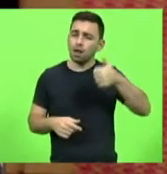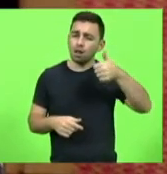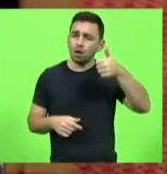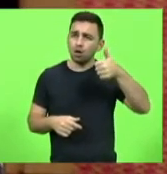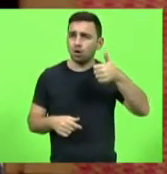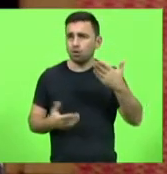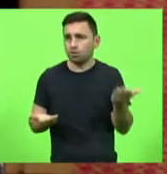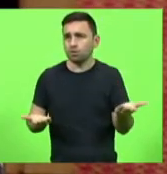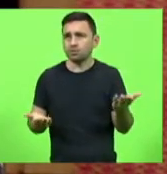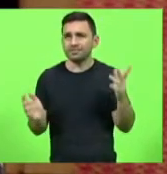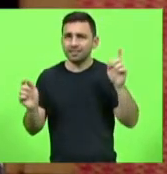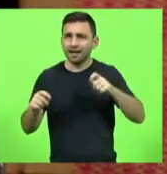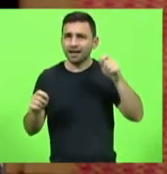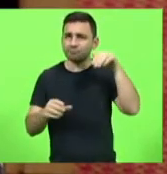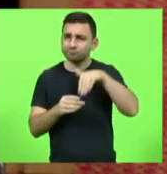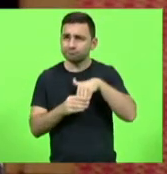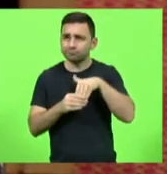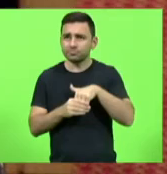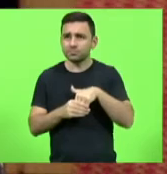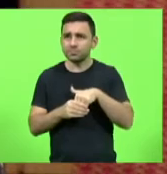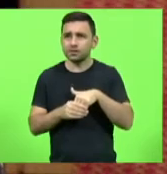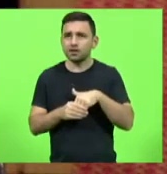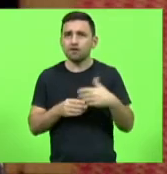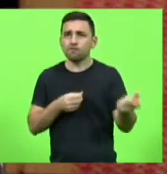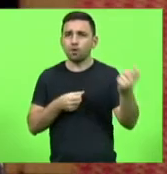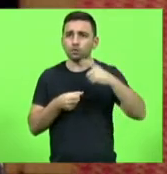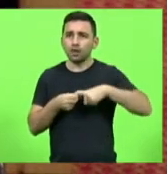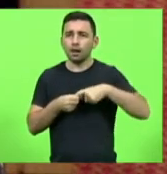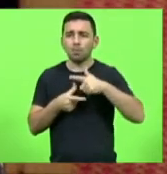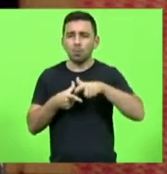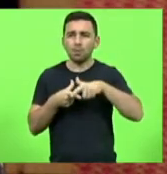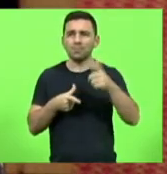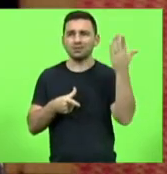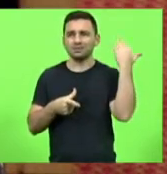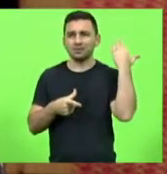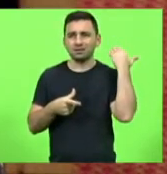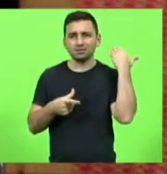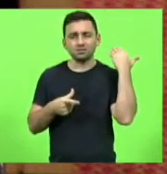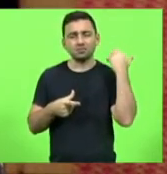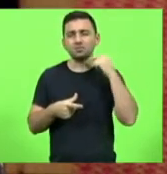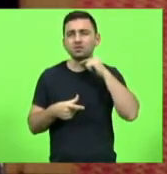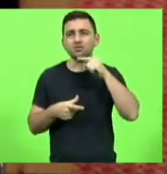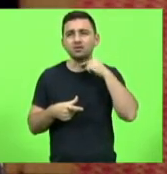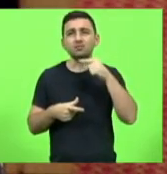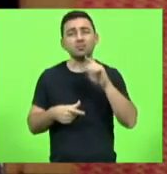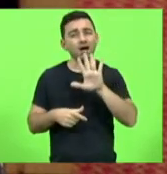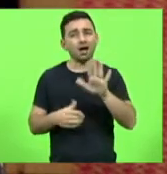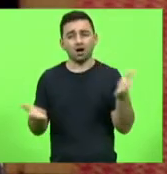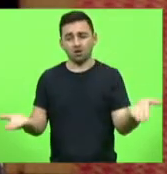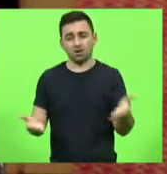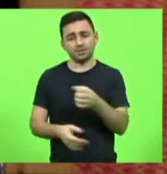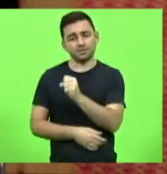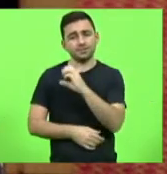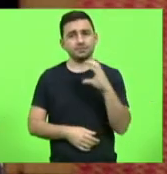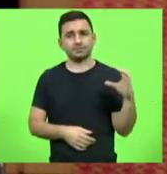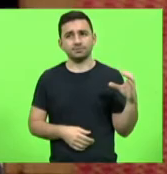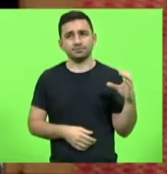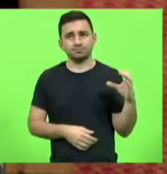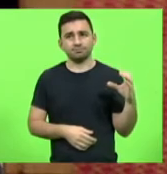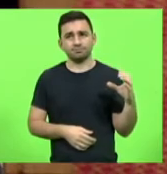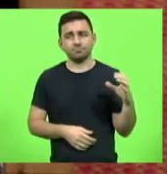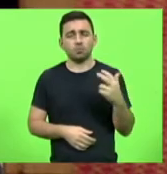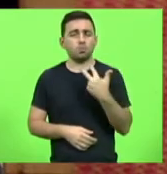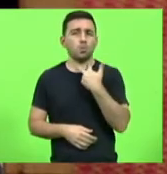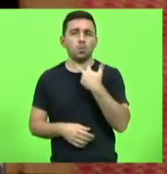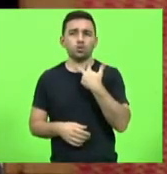não podemos voltar aos problemas que nós tivemos. Mas agora, Santa Catarina não pode ficar dessa